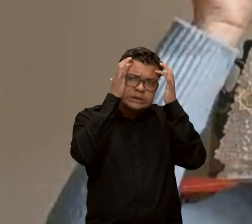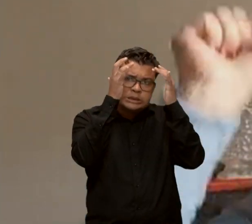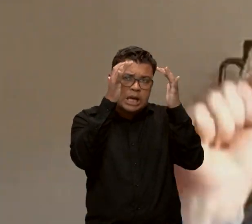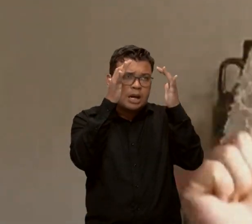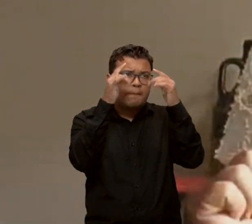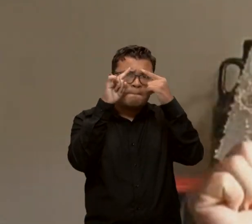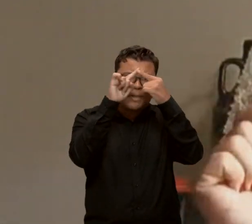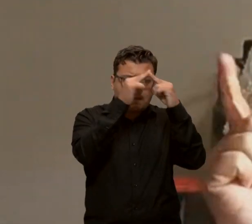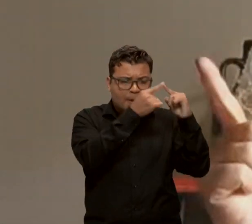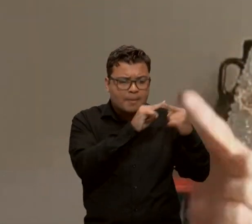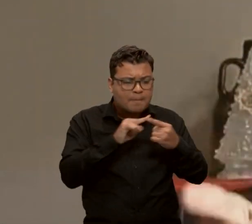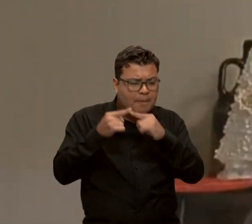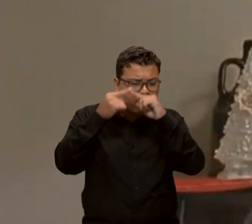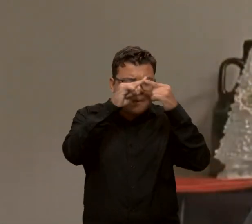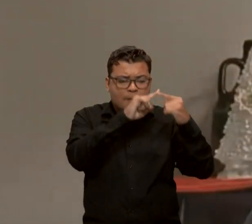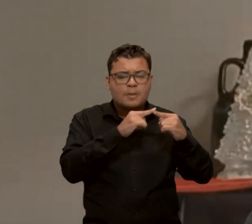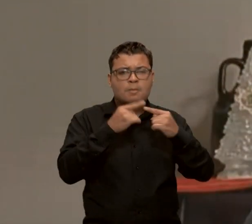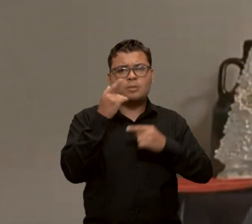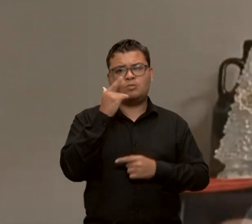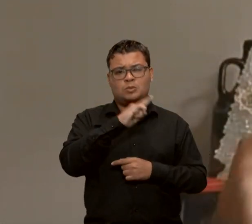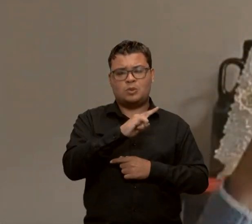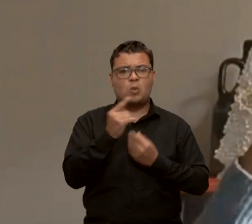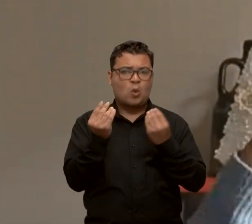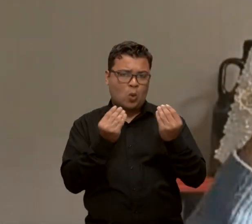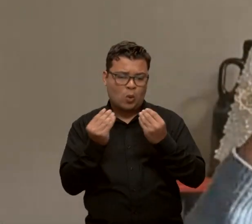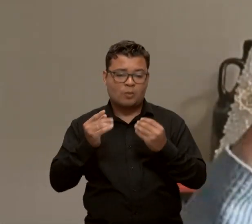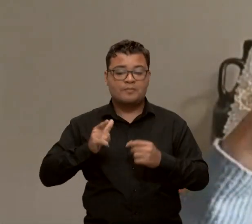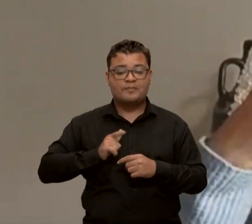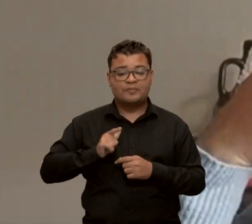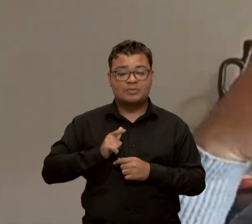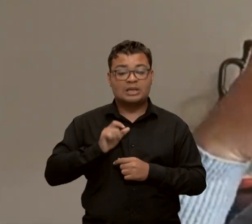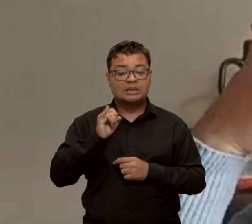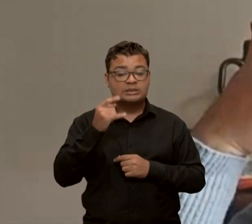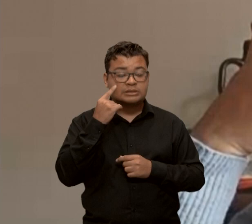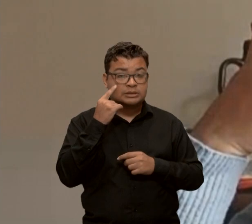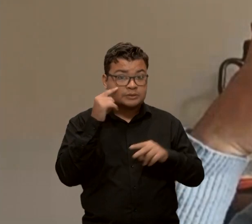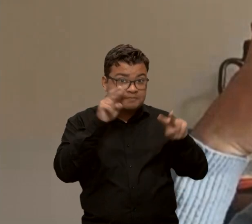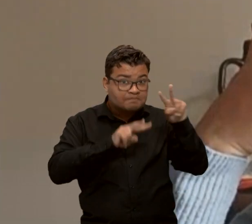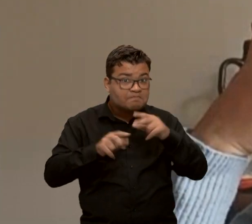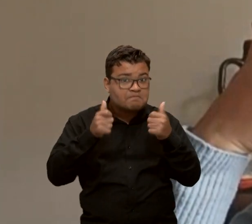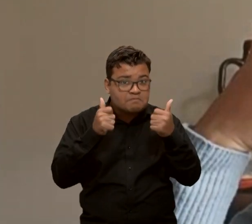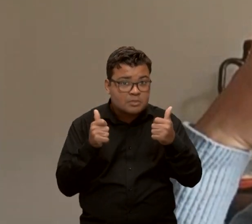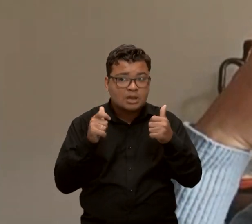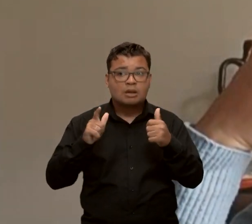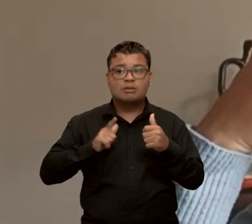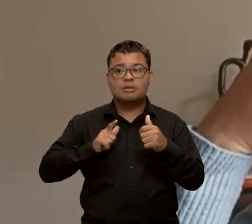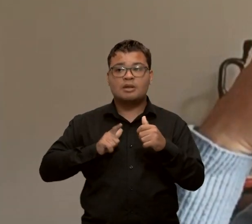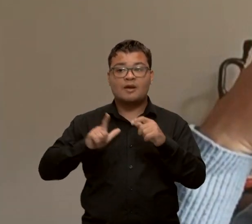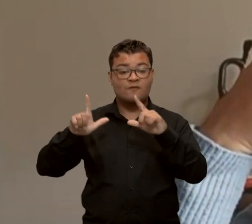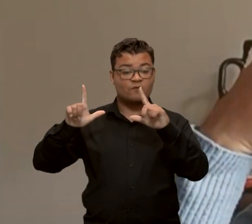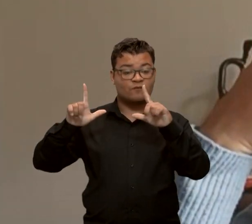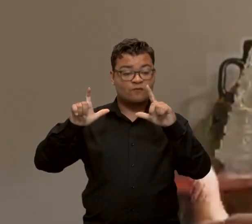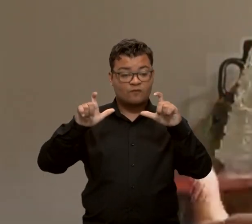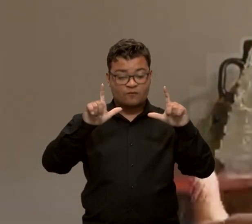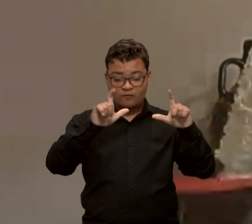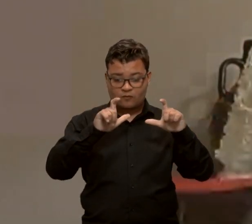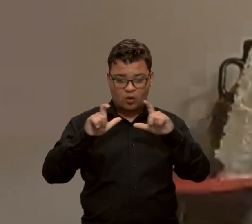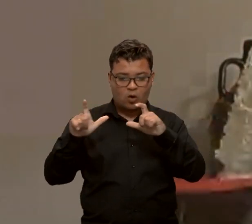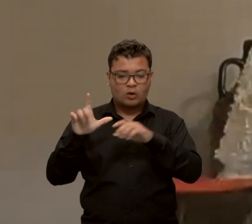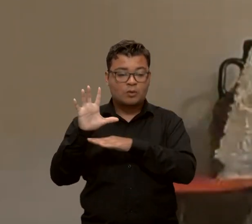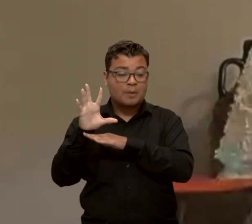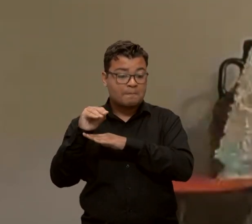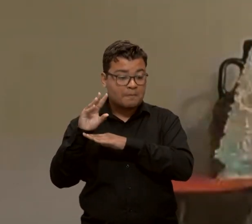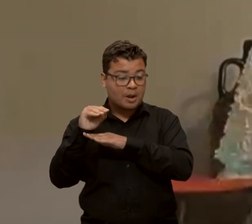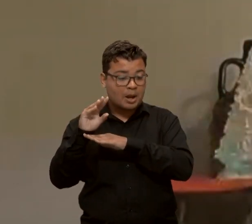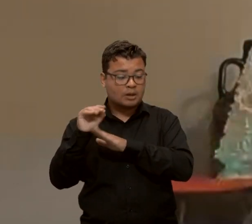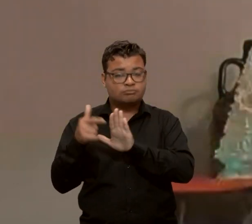internas. Então, através de figuras, se a pessoa tiver uma boa visão, a gente utiliza a estratégia da figura.